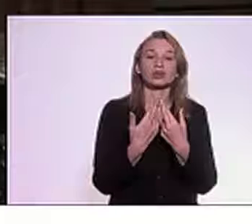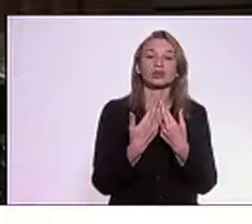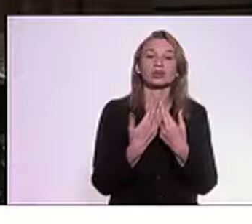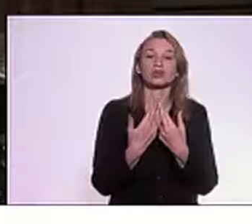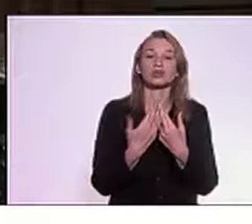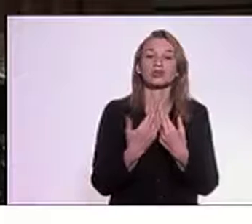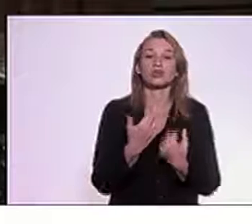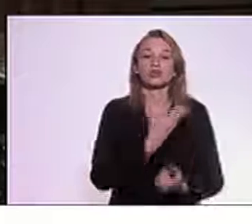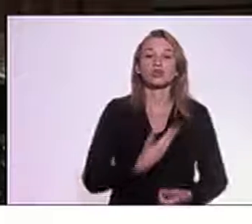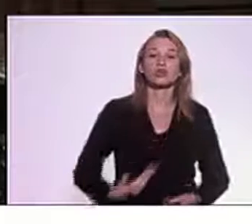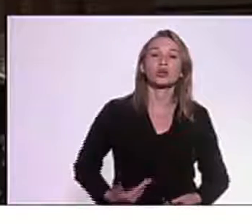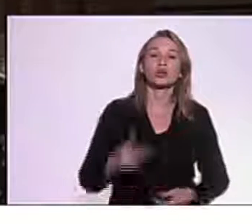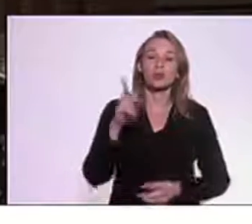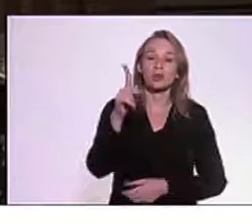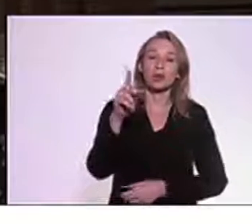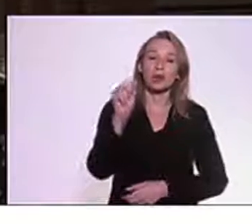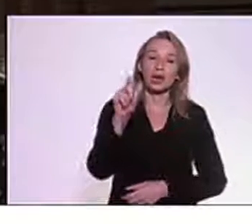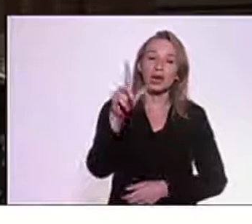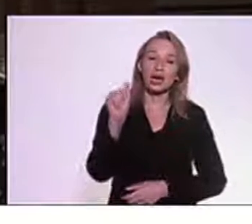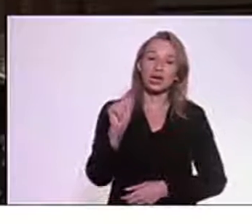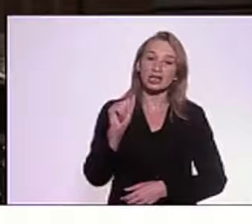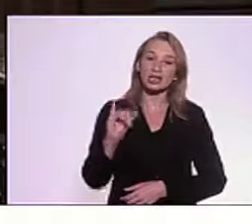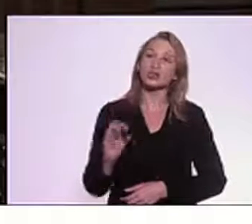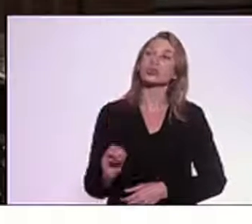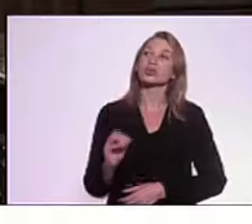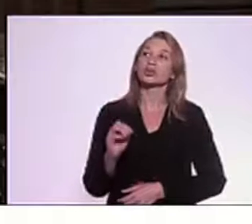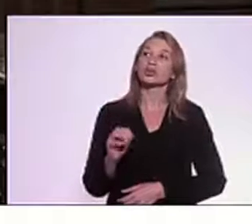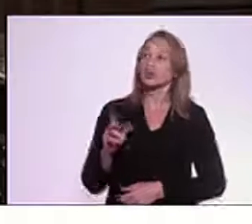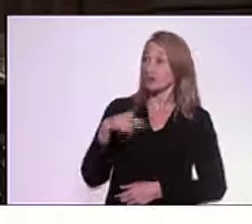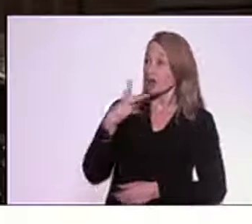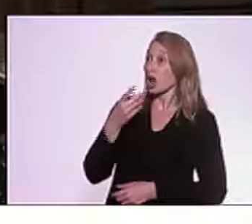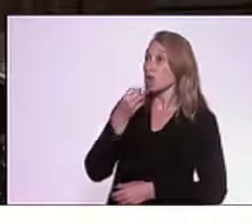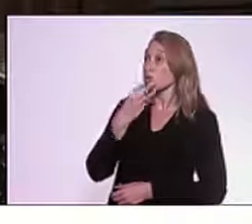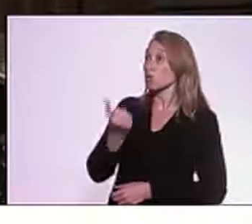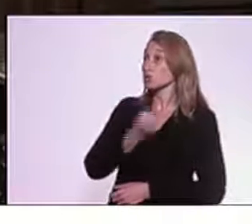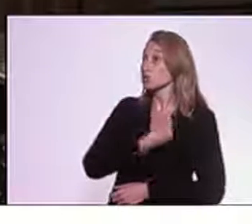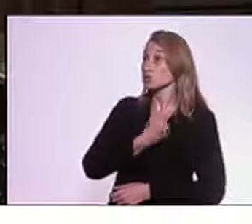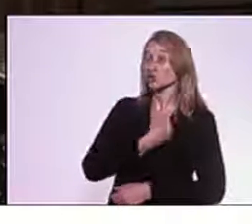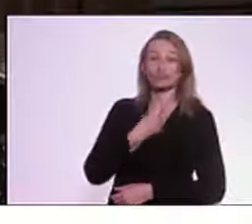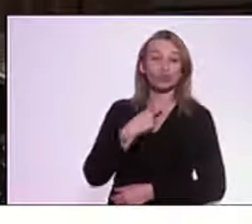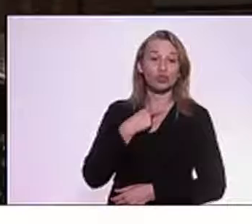Guanabara e aí dizer os bons números, e ele não precisa